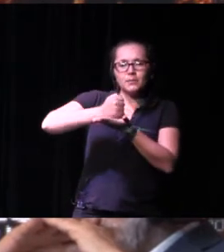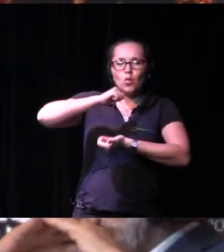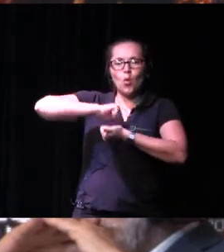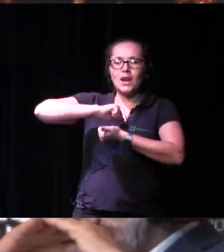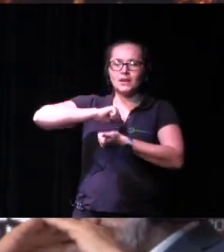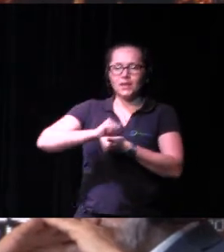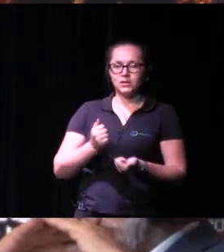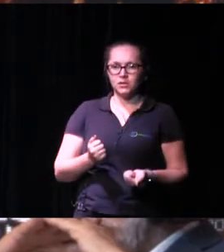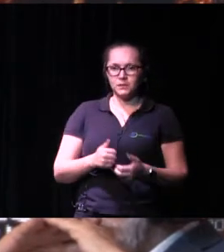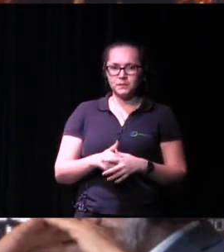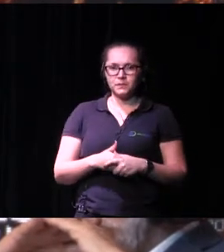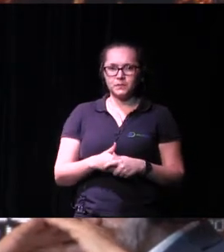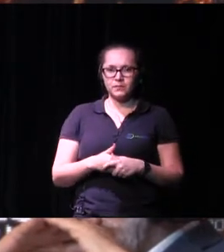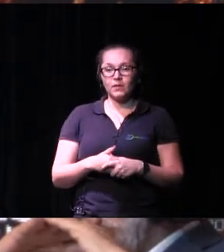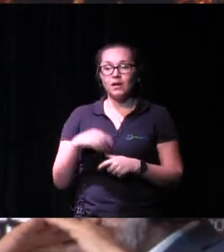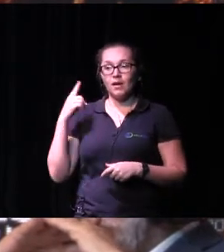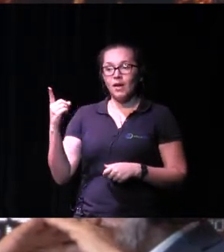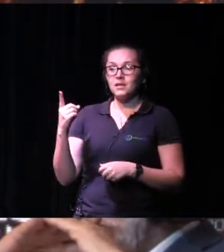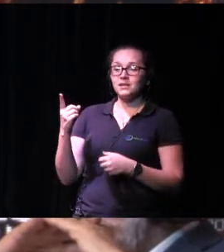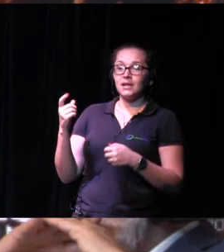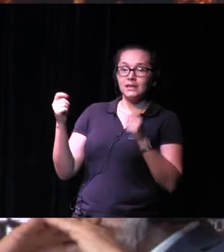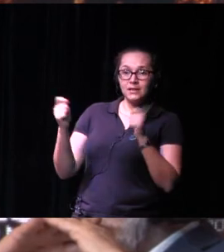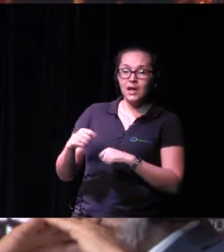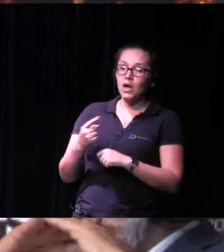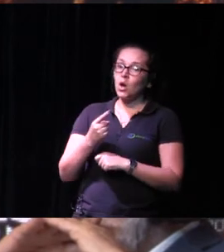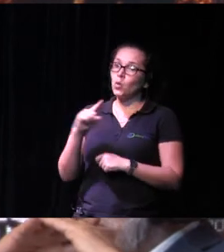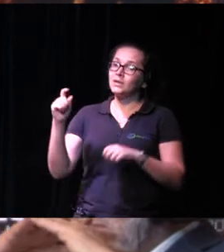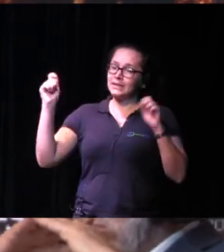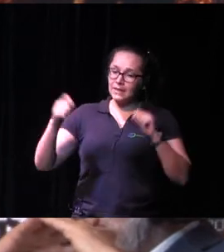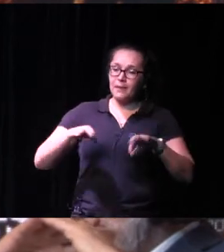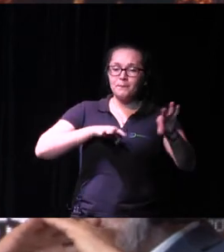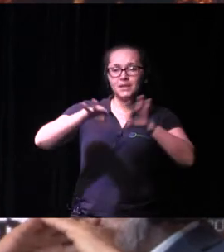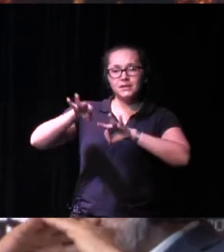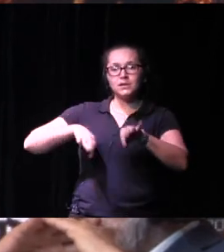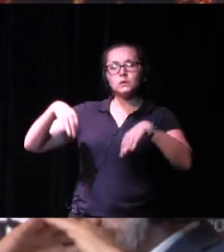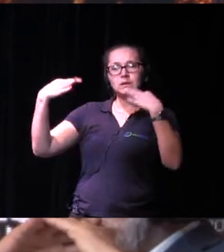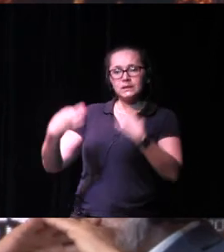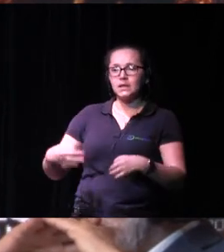Não... A apropriação é a única que medição real na cidade.